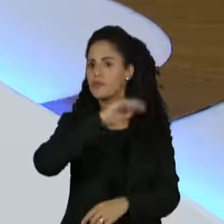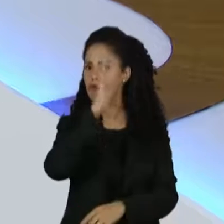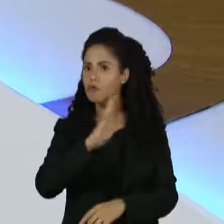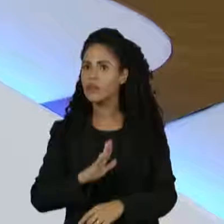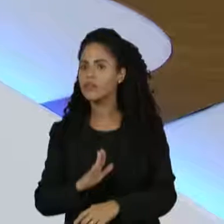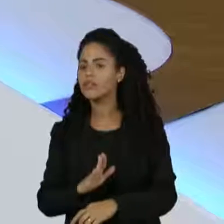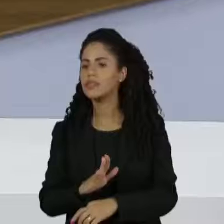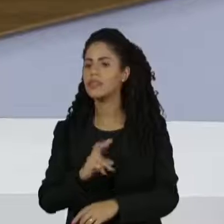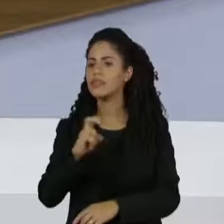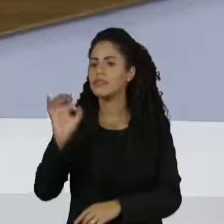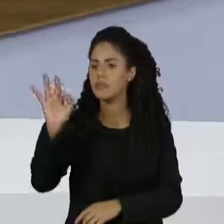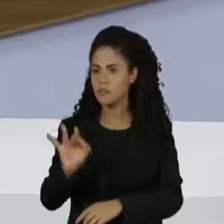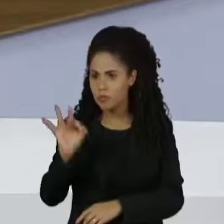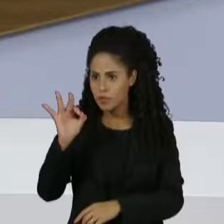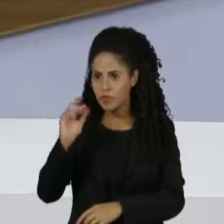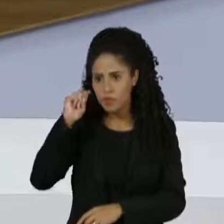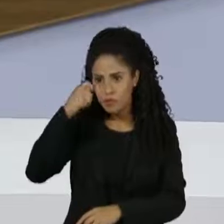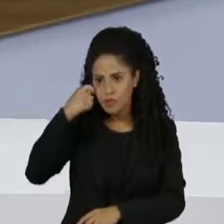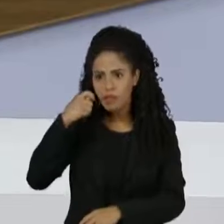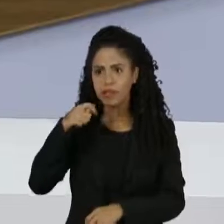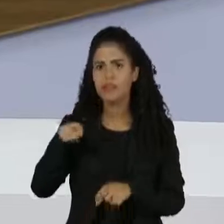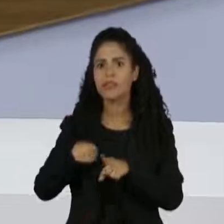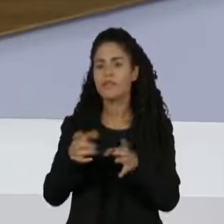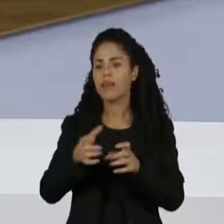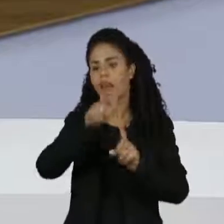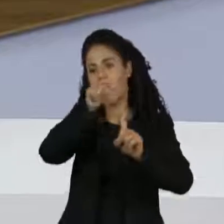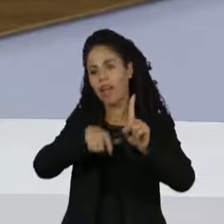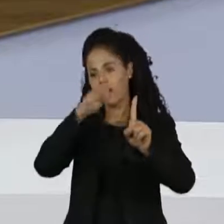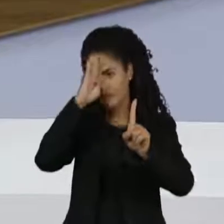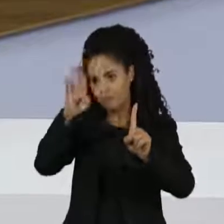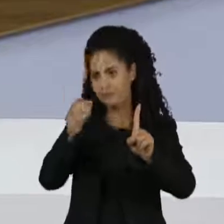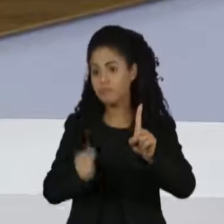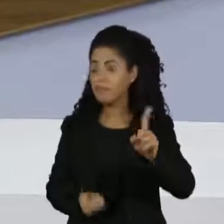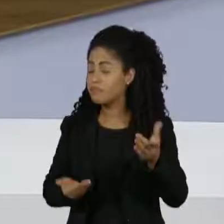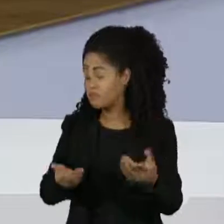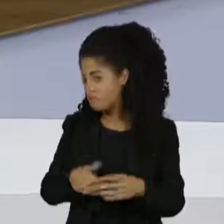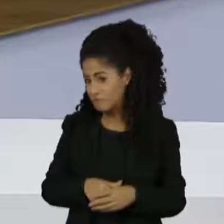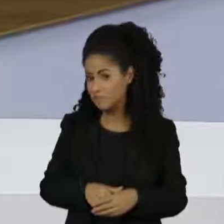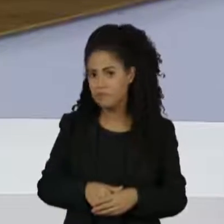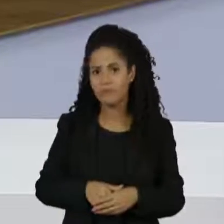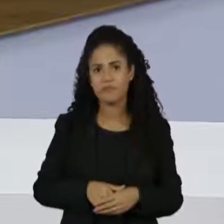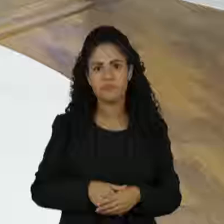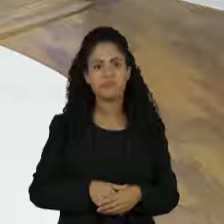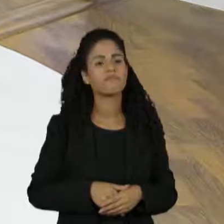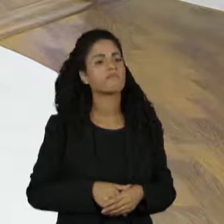que é metade negro, quer também ser protagonista na hora de escolher um filme, né?